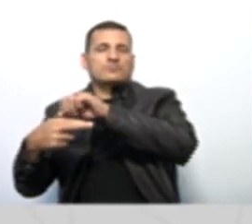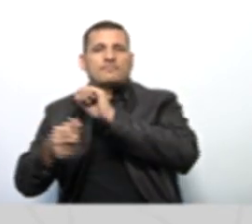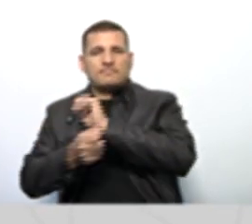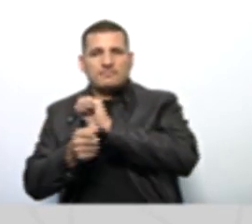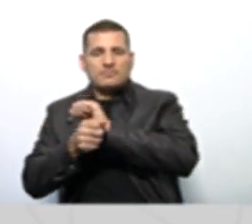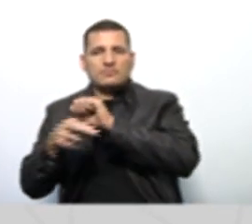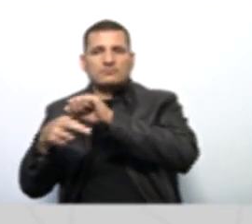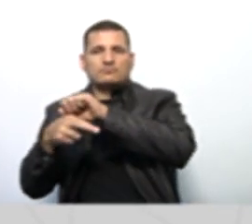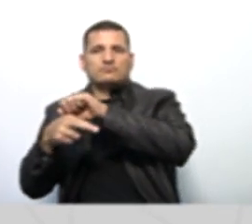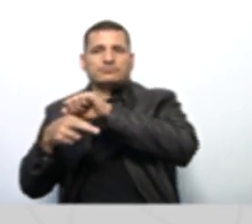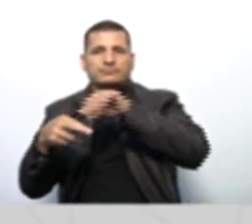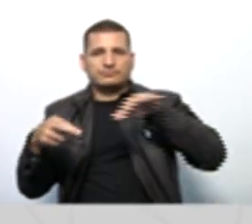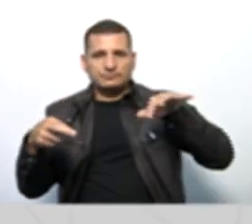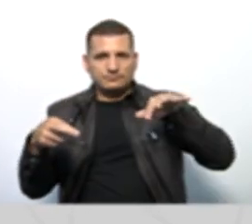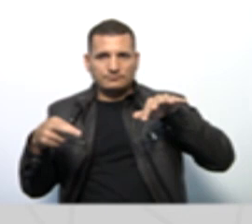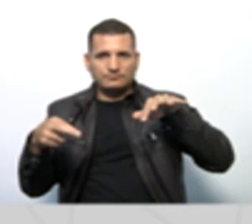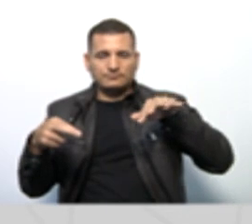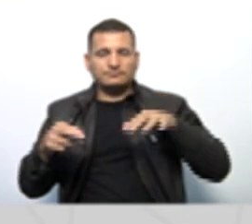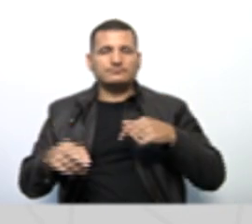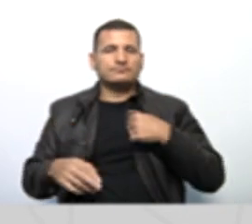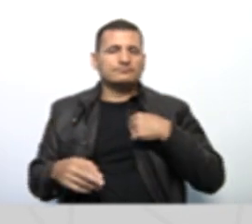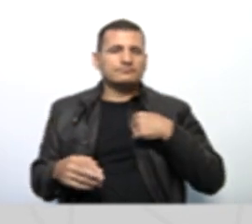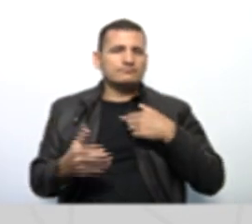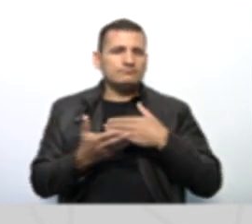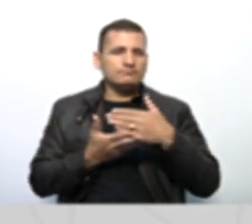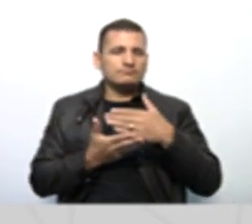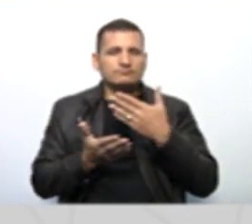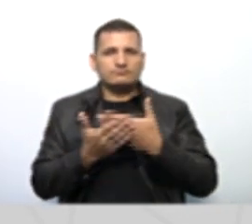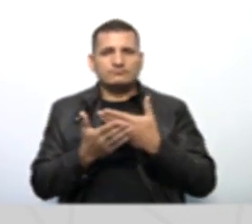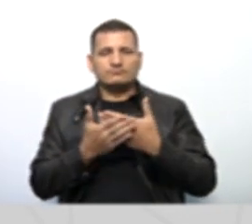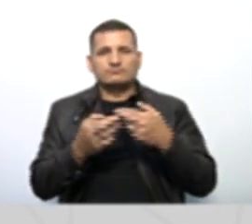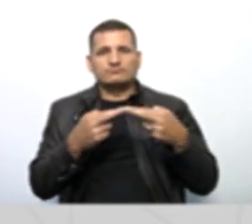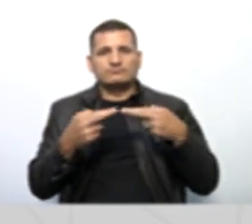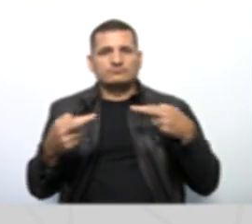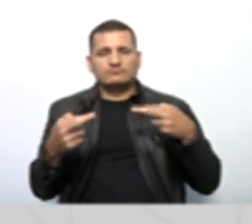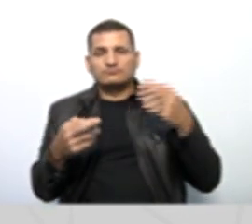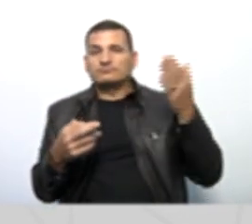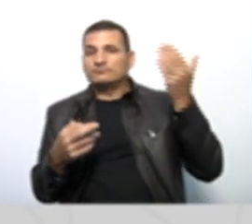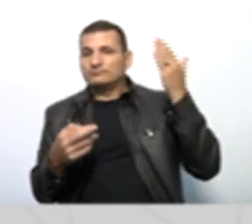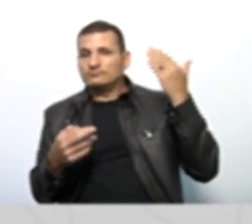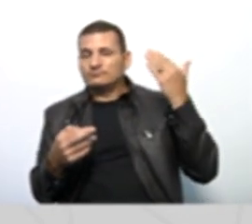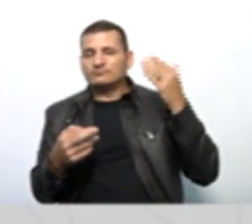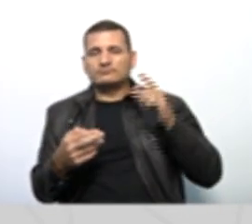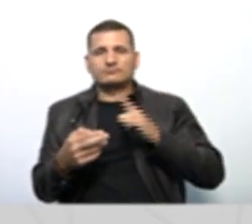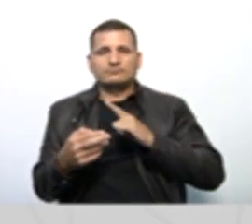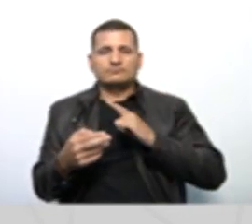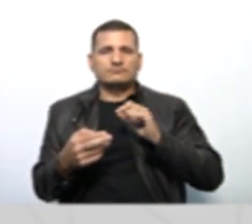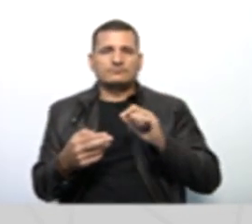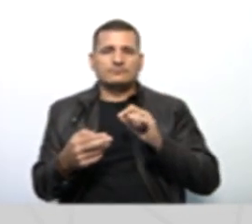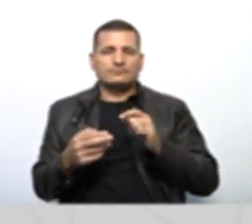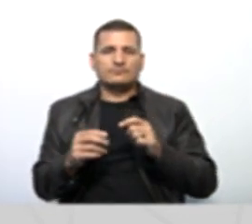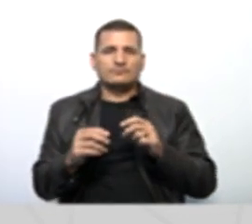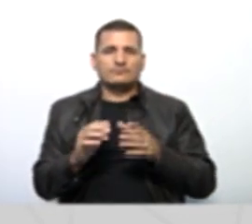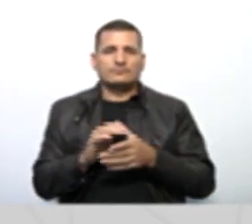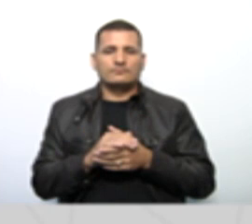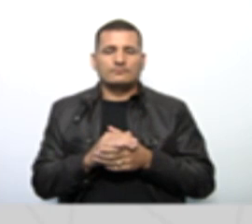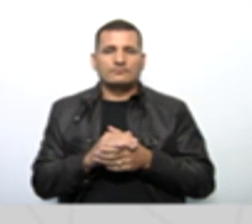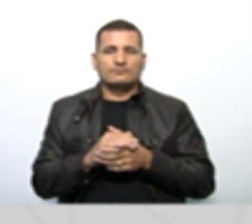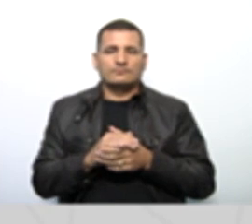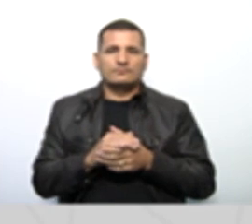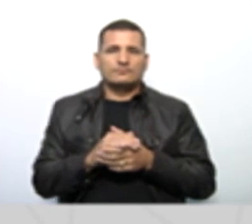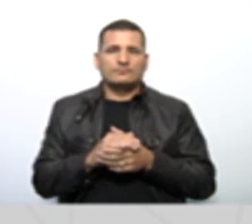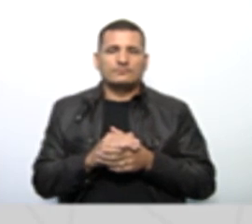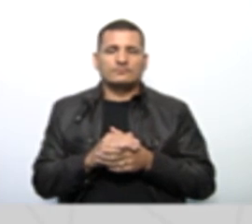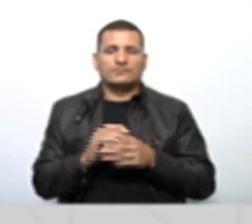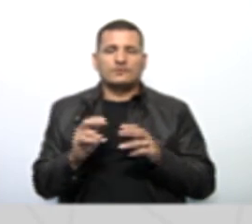o que lá quando eu comecei a estudar redes de computadores na faculdade sistema de informação tinha pontes em que cruzava as duas cidades no estado do